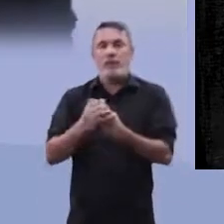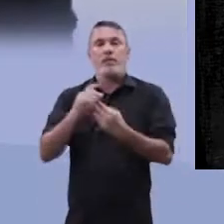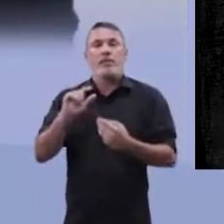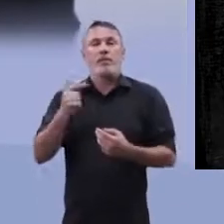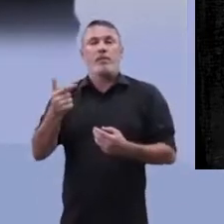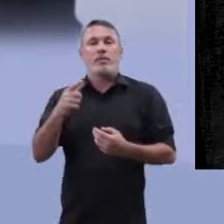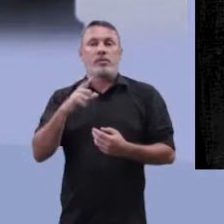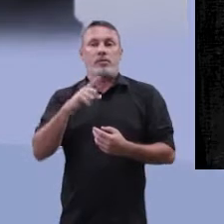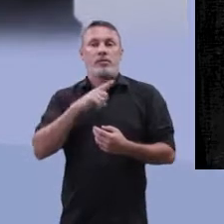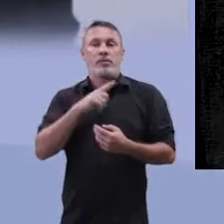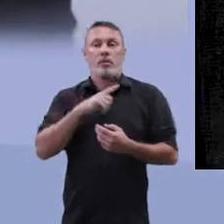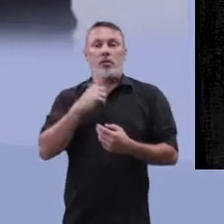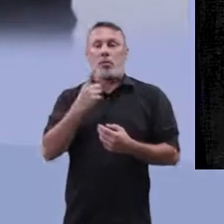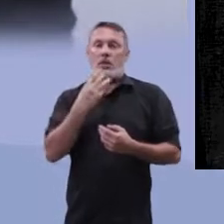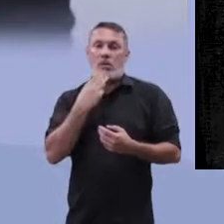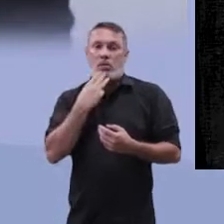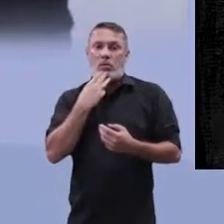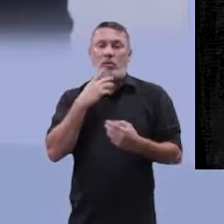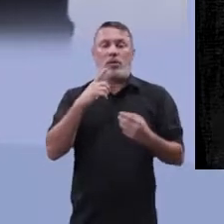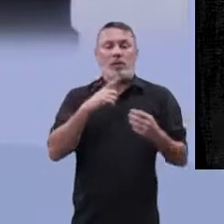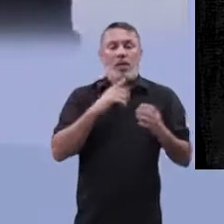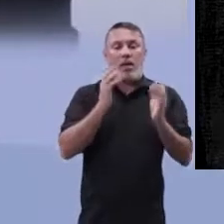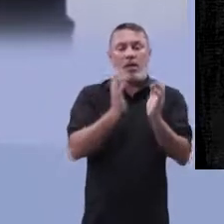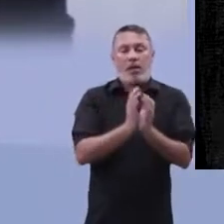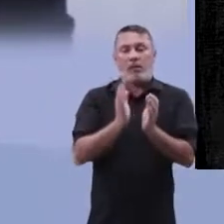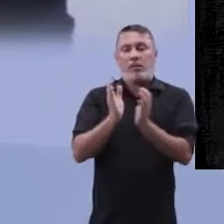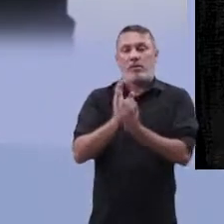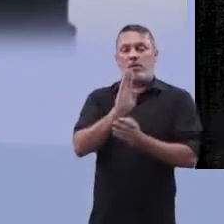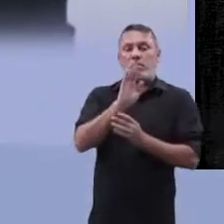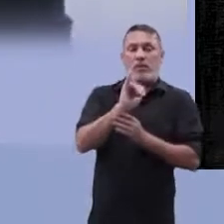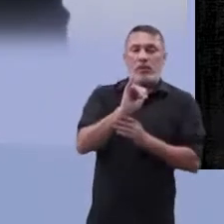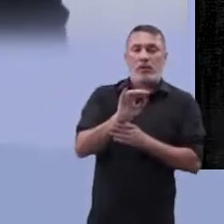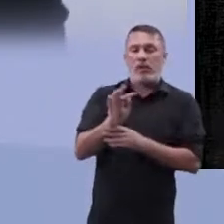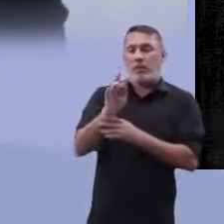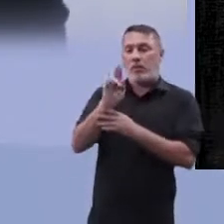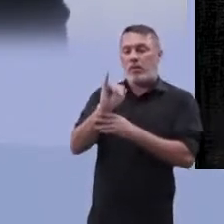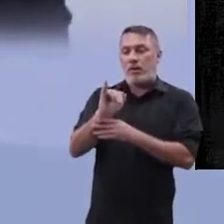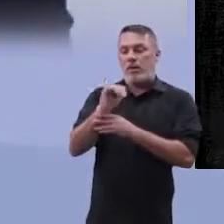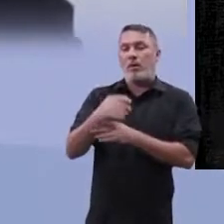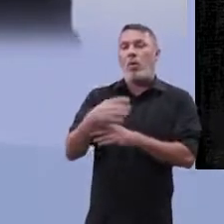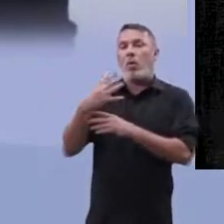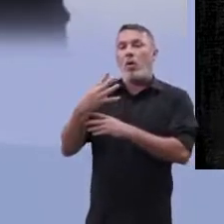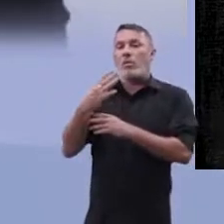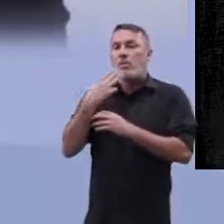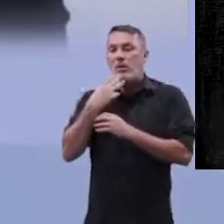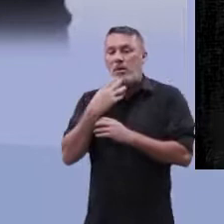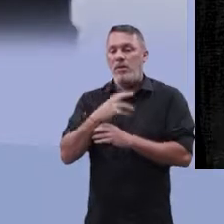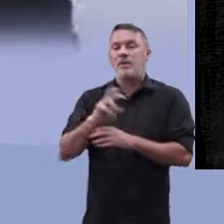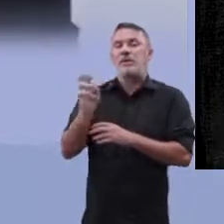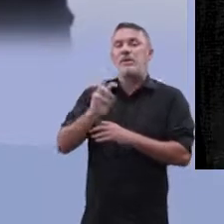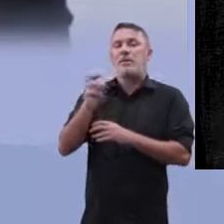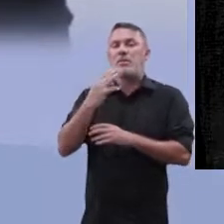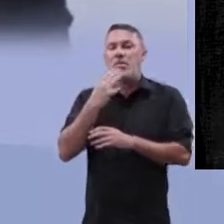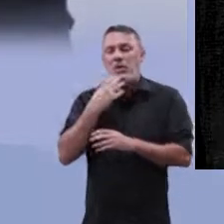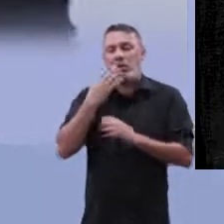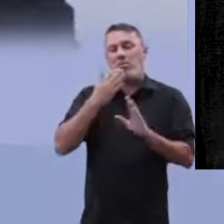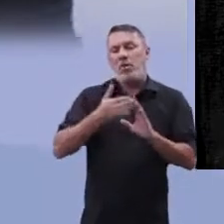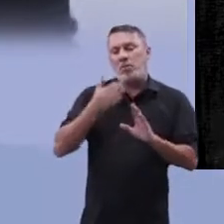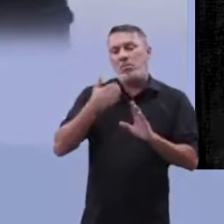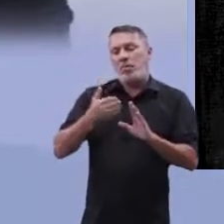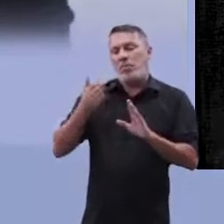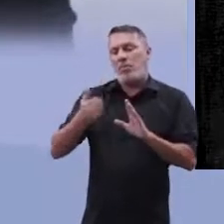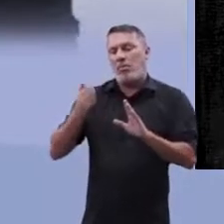Do mil, do milhar. Depois vem a classe do milhão, do bilhão, do trilhão, do quatrilhão,